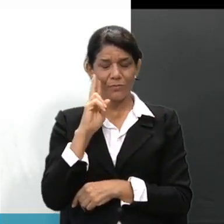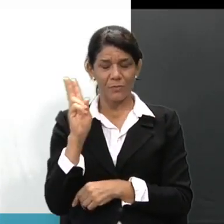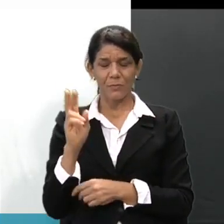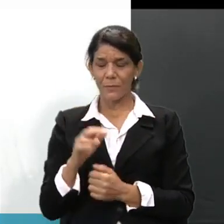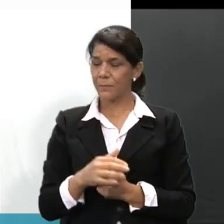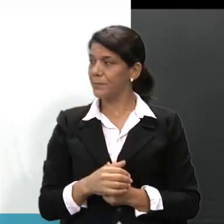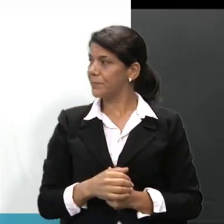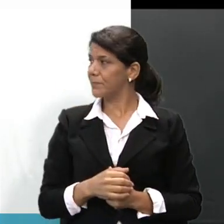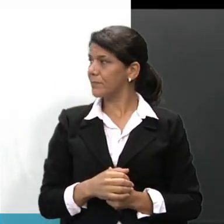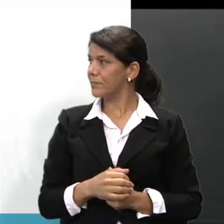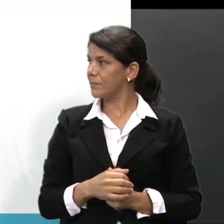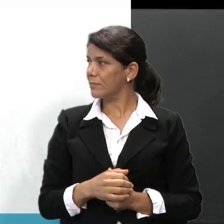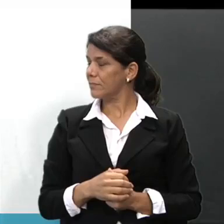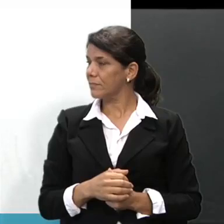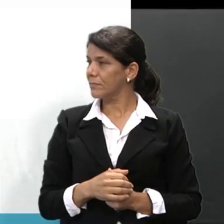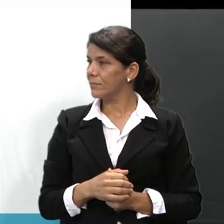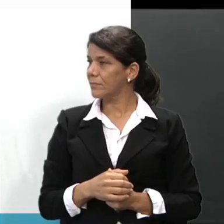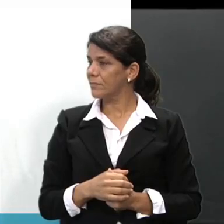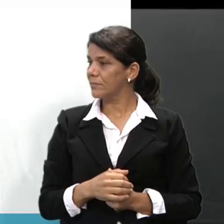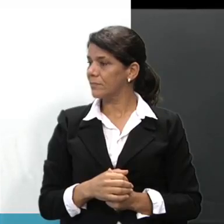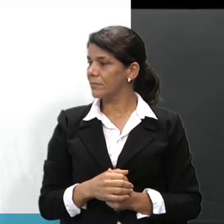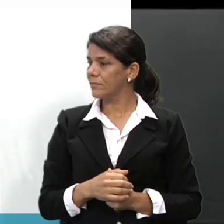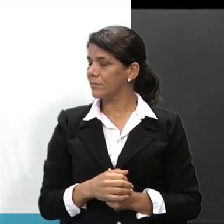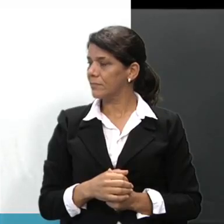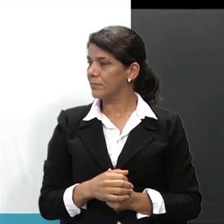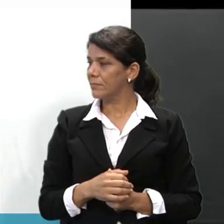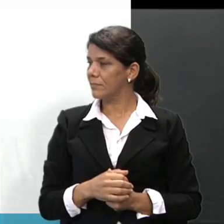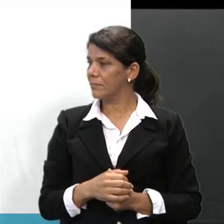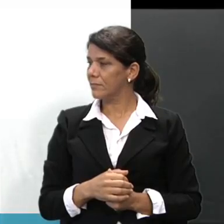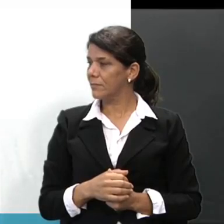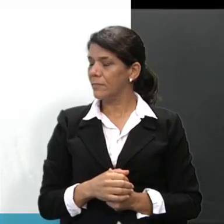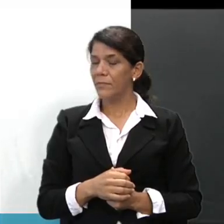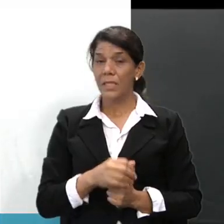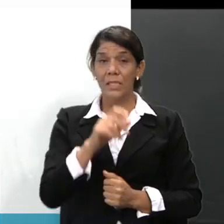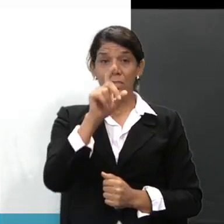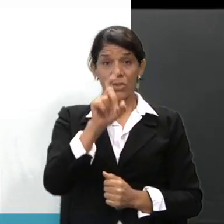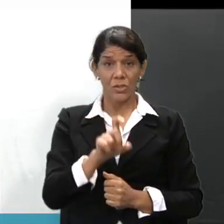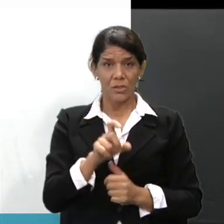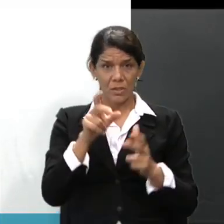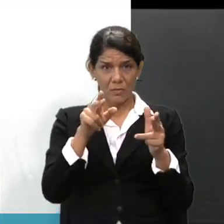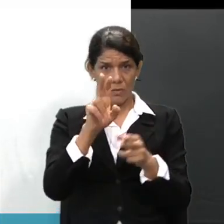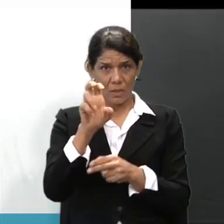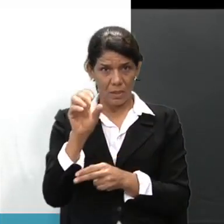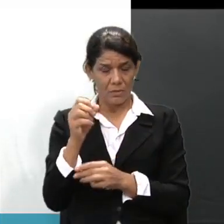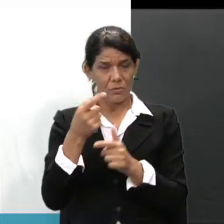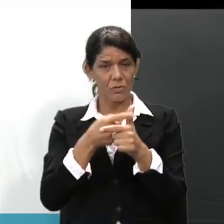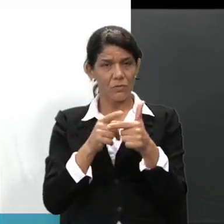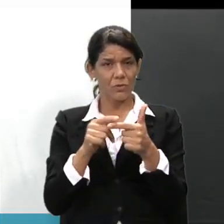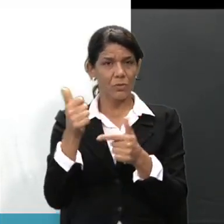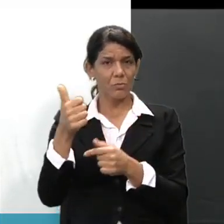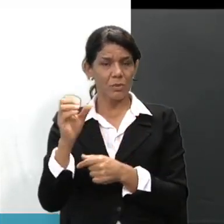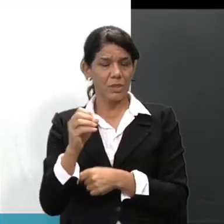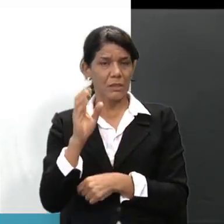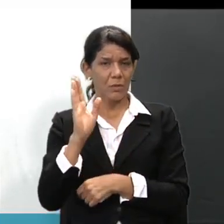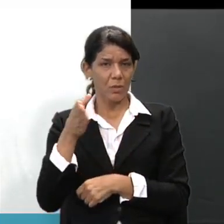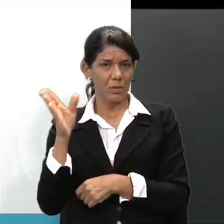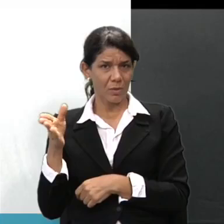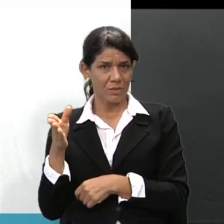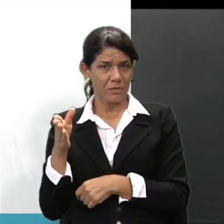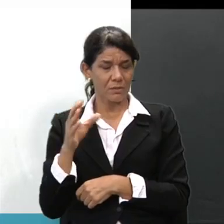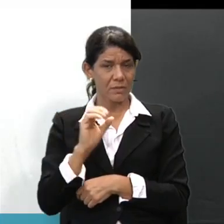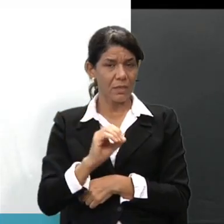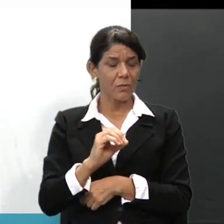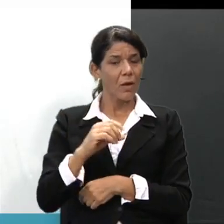fazer então a conta, x é igual a 500 dividido por 100. Corto zero, eu